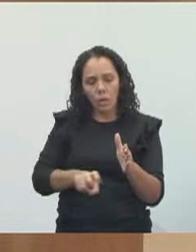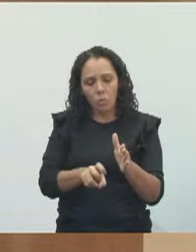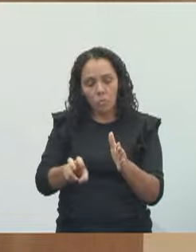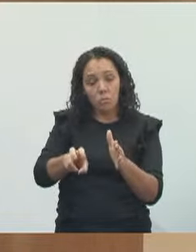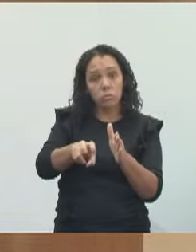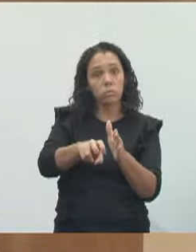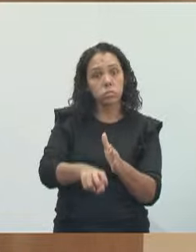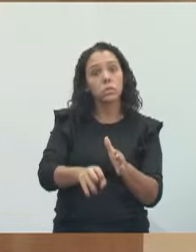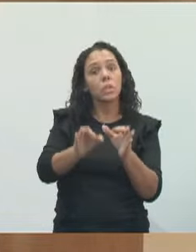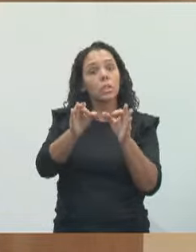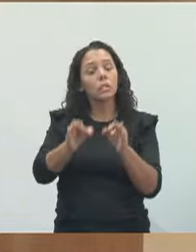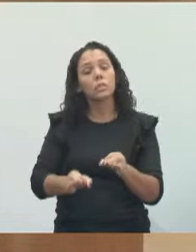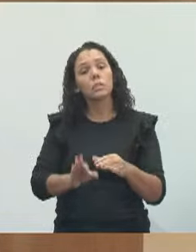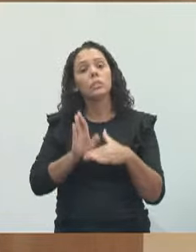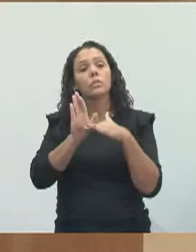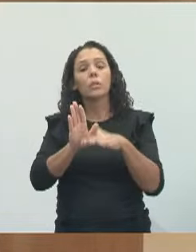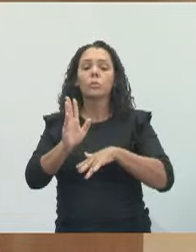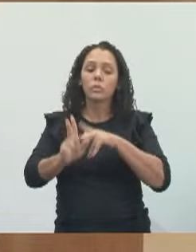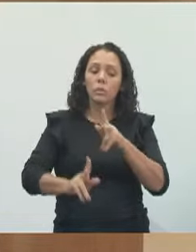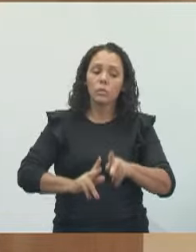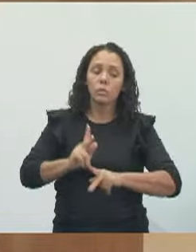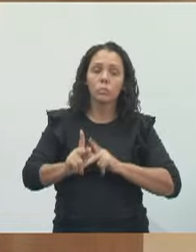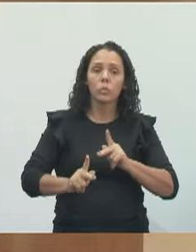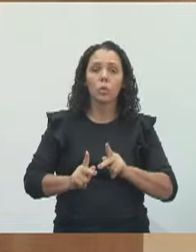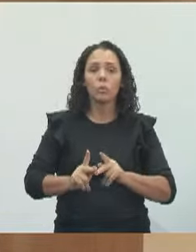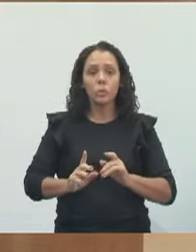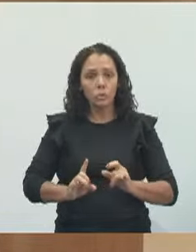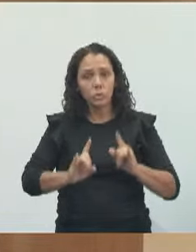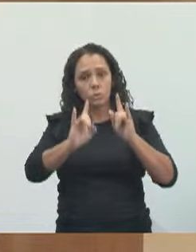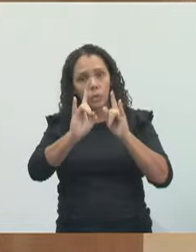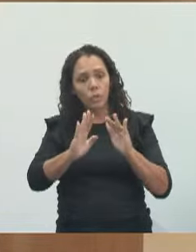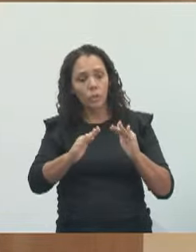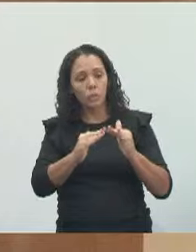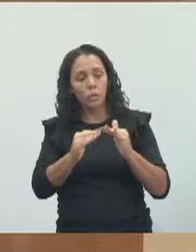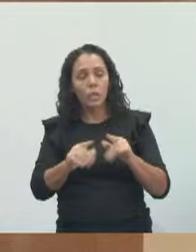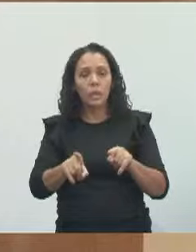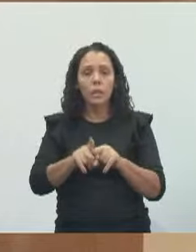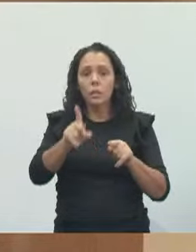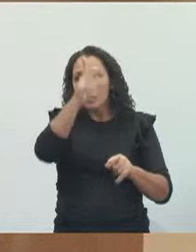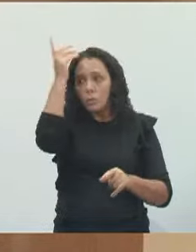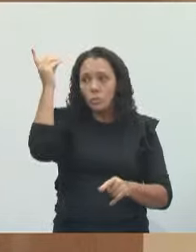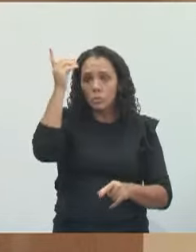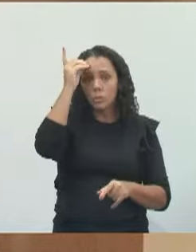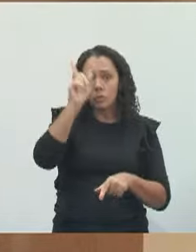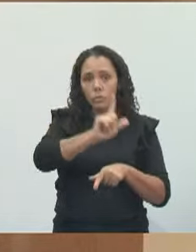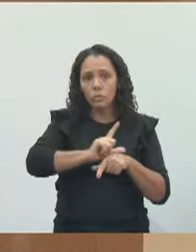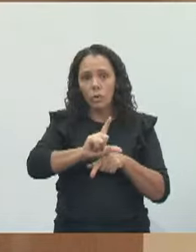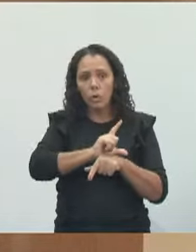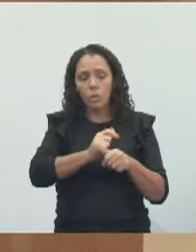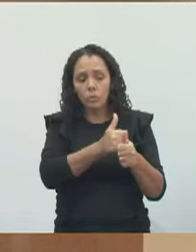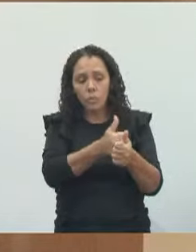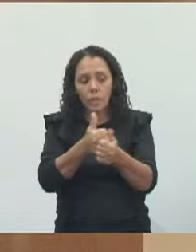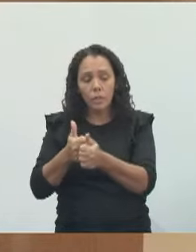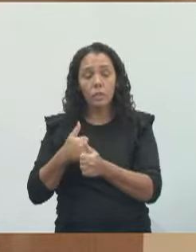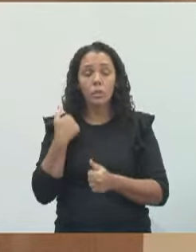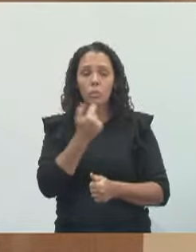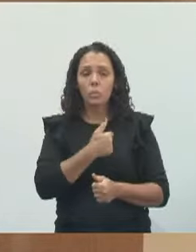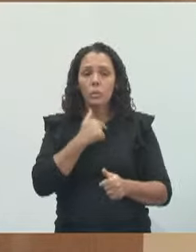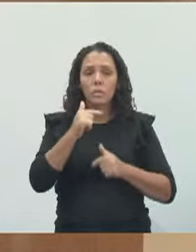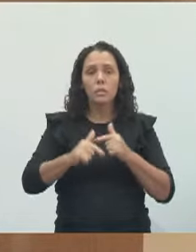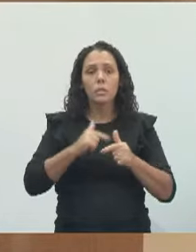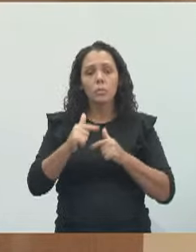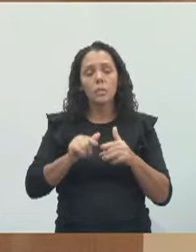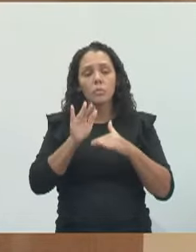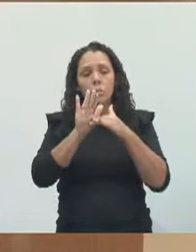voltado aí para a população, vai atender a população daquele condomínio e atender os comerciantes. É para isso que trabalhamos, para melhorar para vocês, população